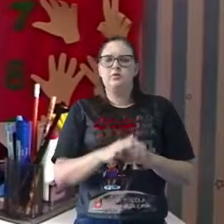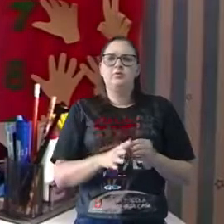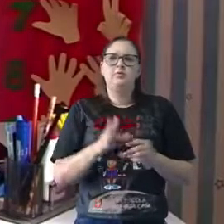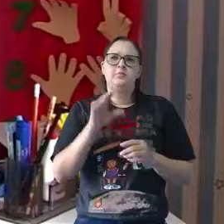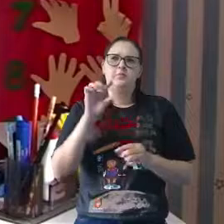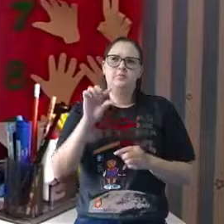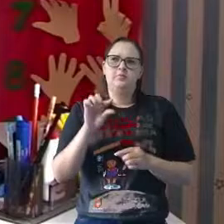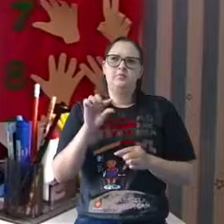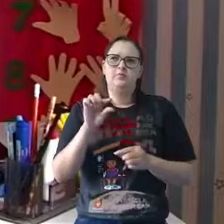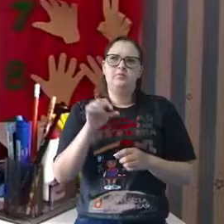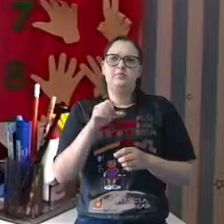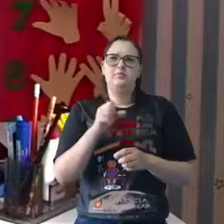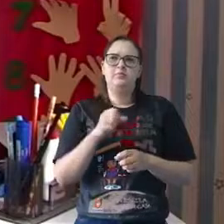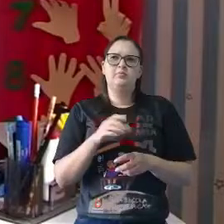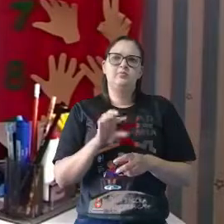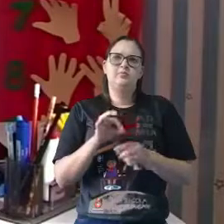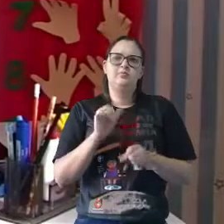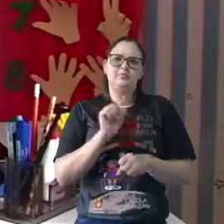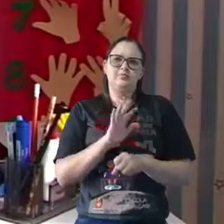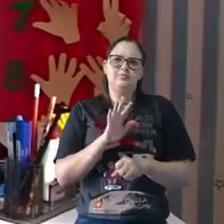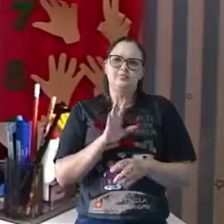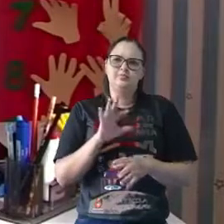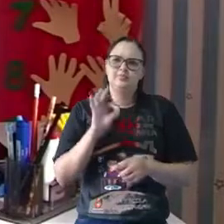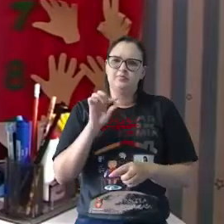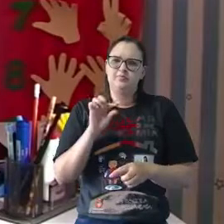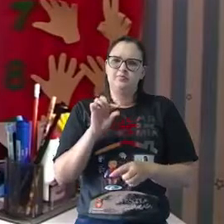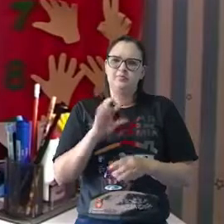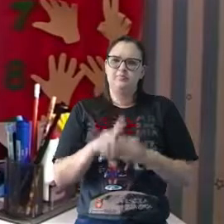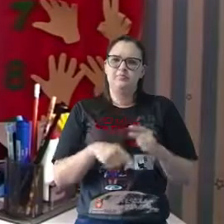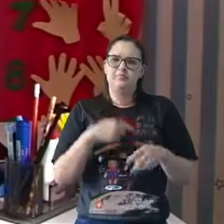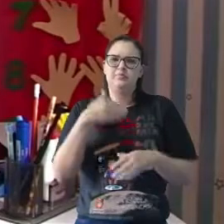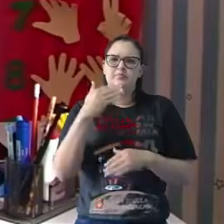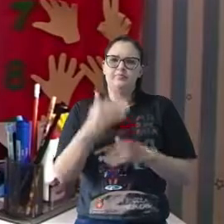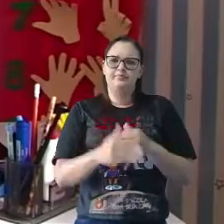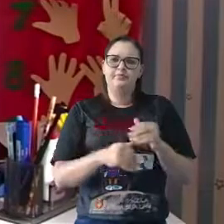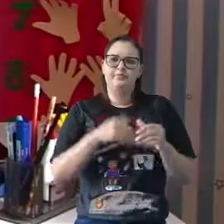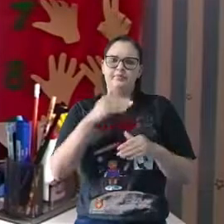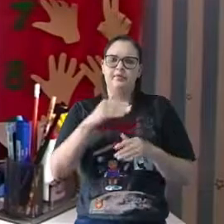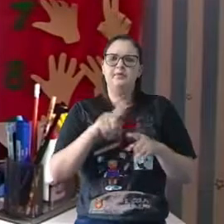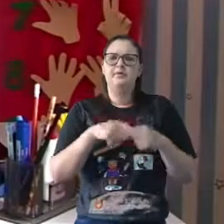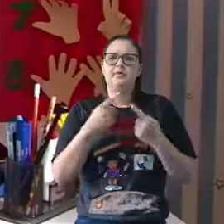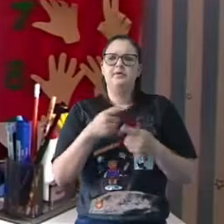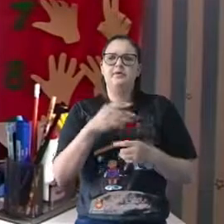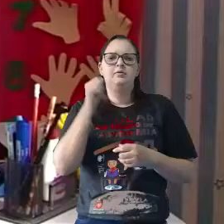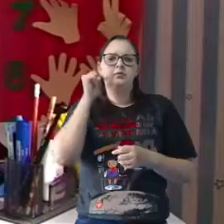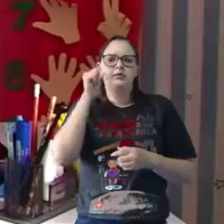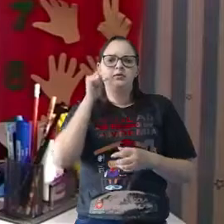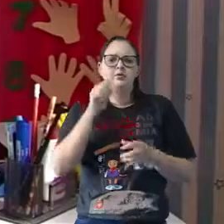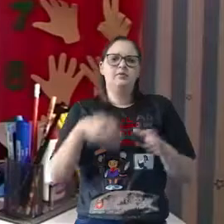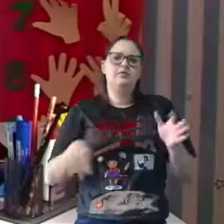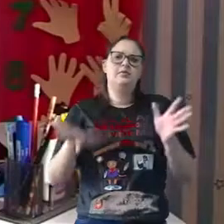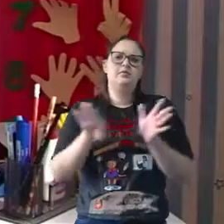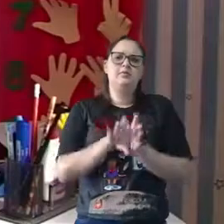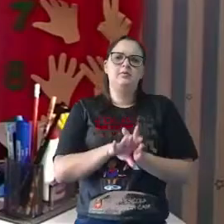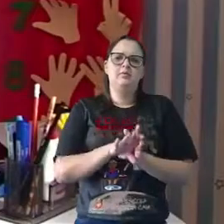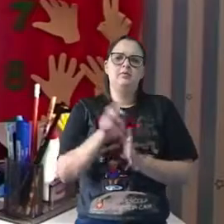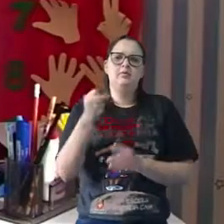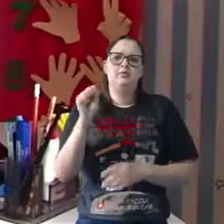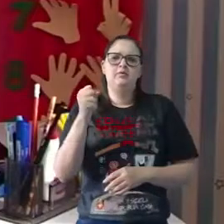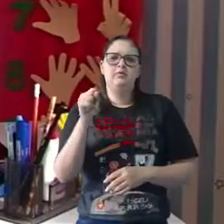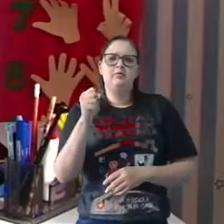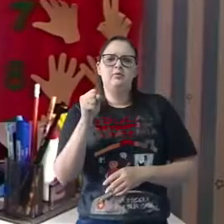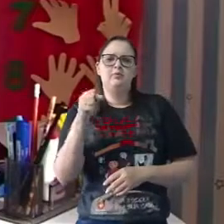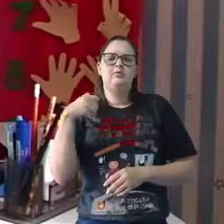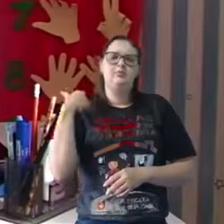meninas pode começar a partir dos 8 anos de idade, elas trazem algumas consequências assim a